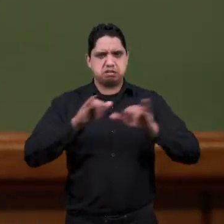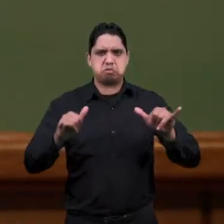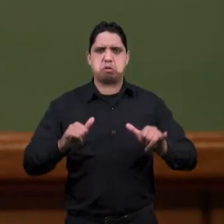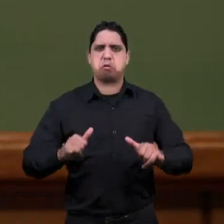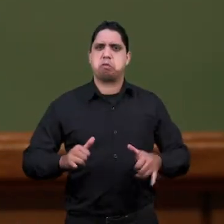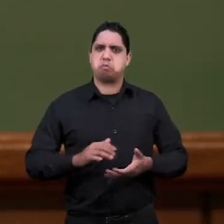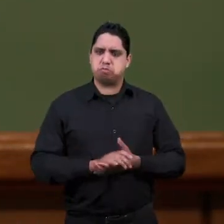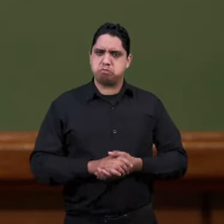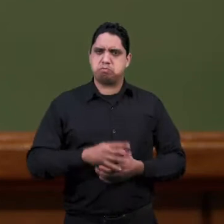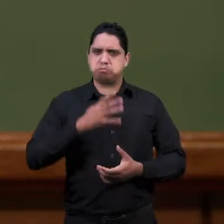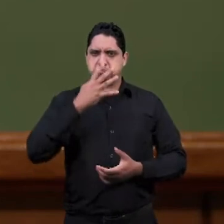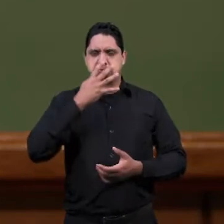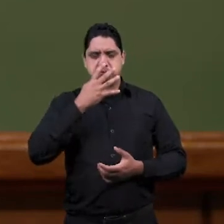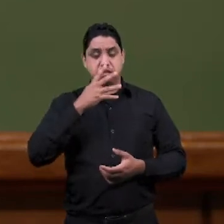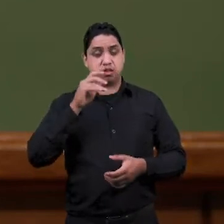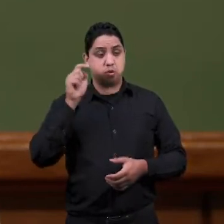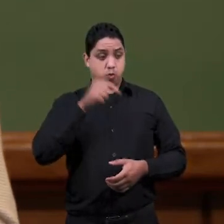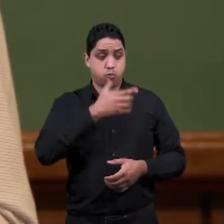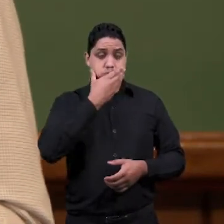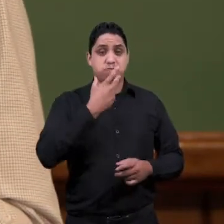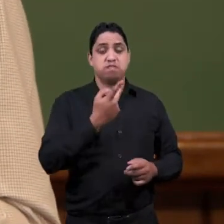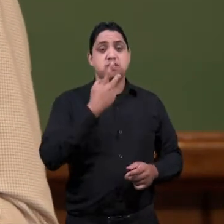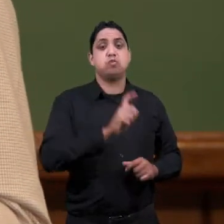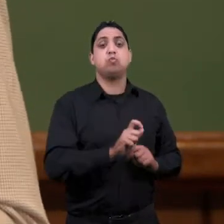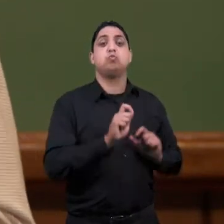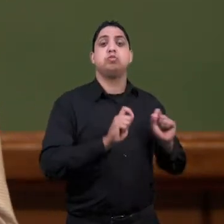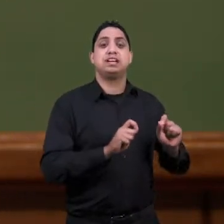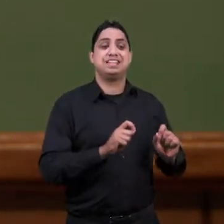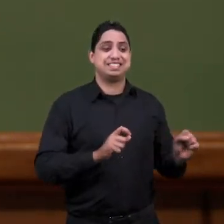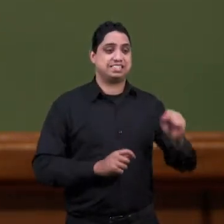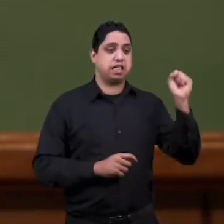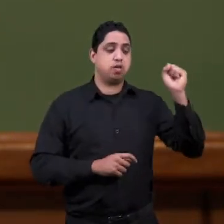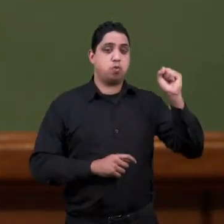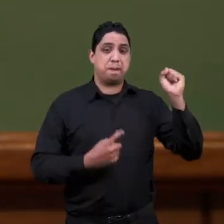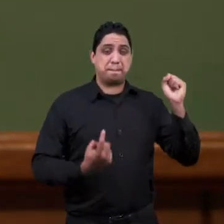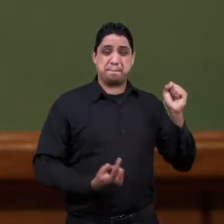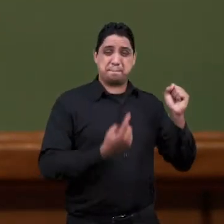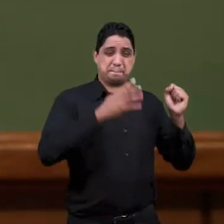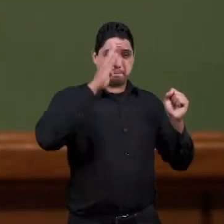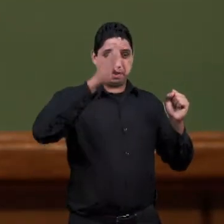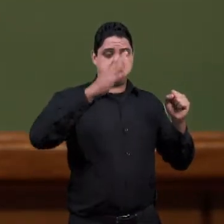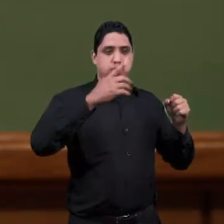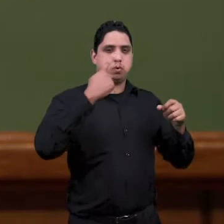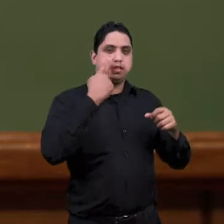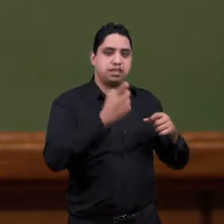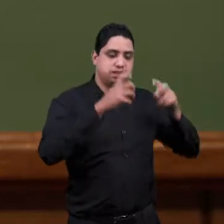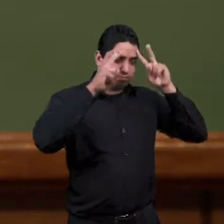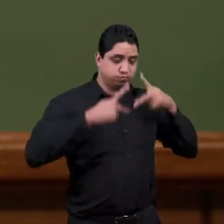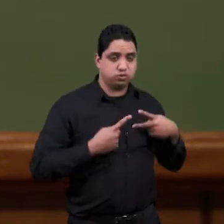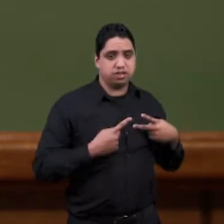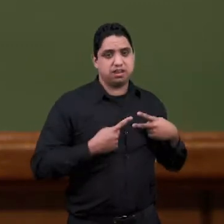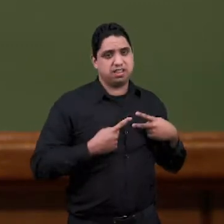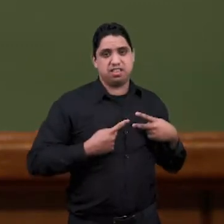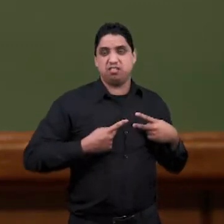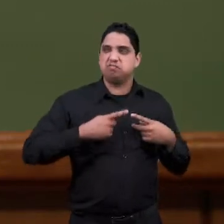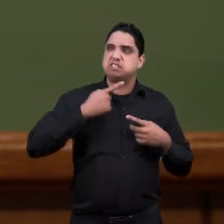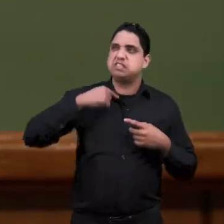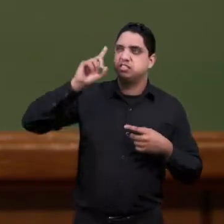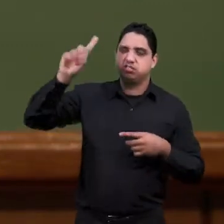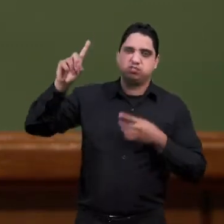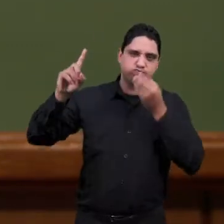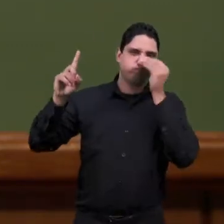ele disse que Saul priorizava seus próprios interesses e não priorizava